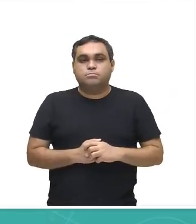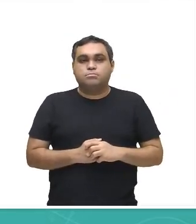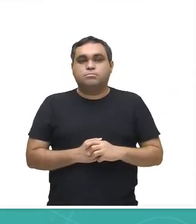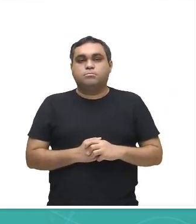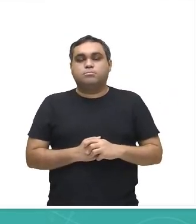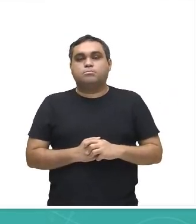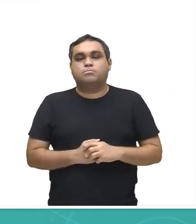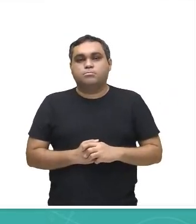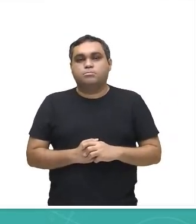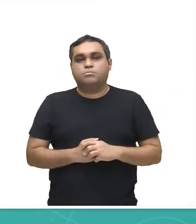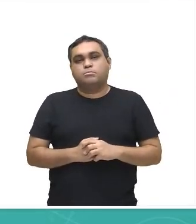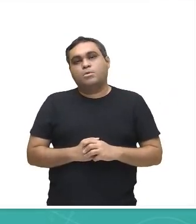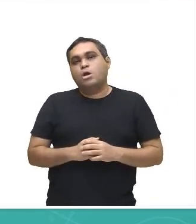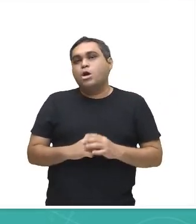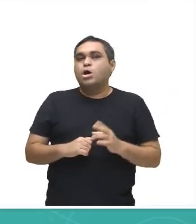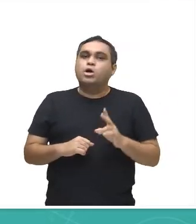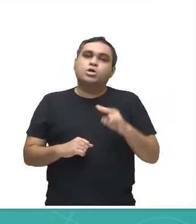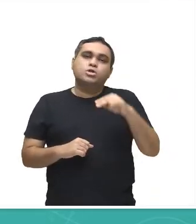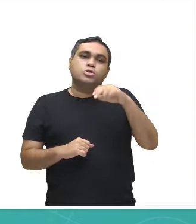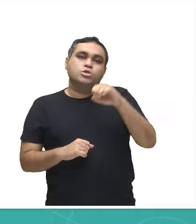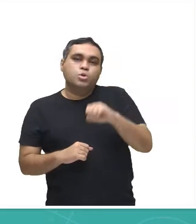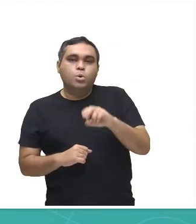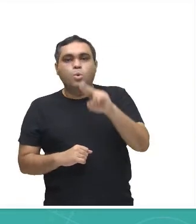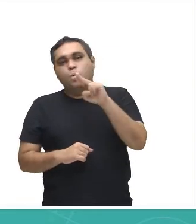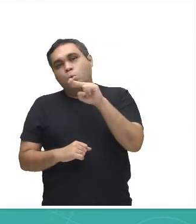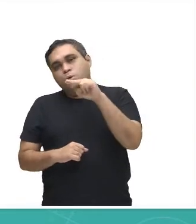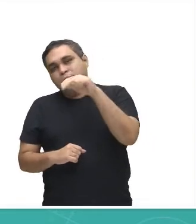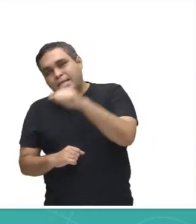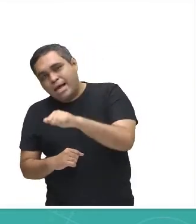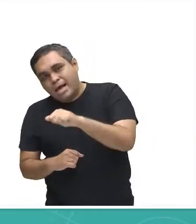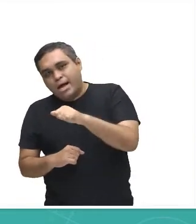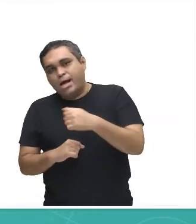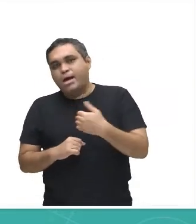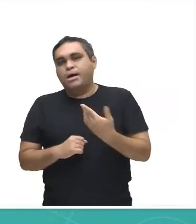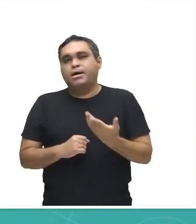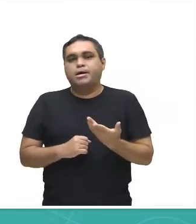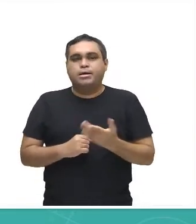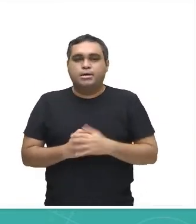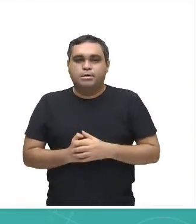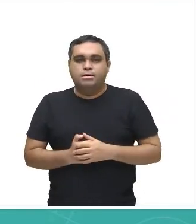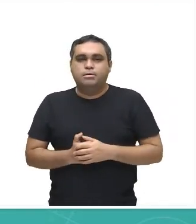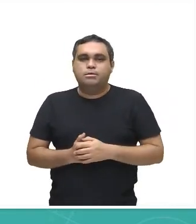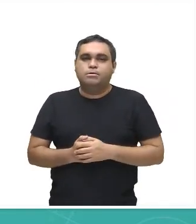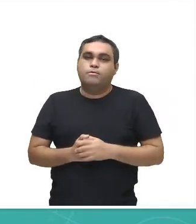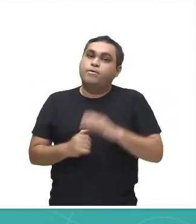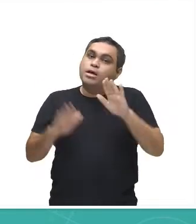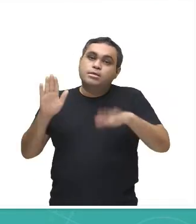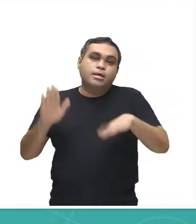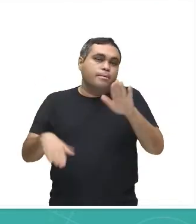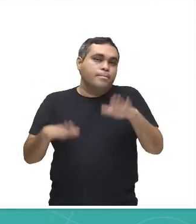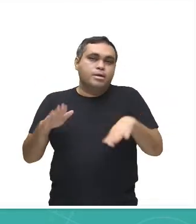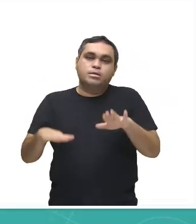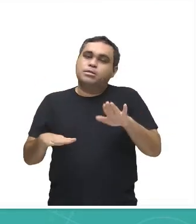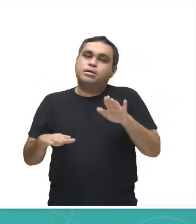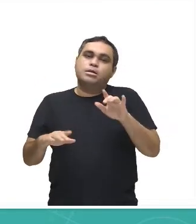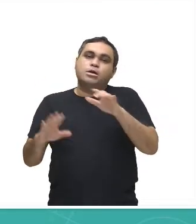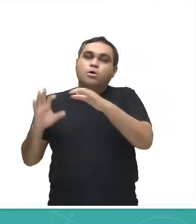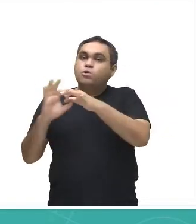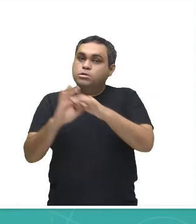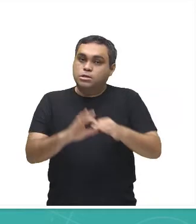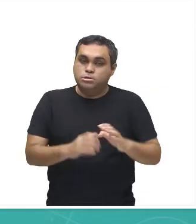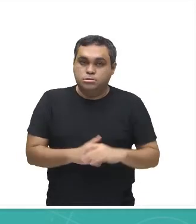usar uma palavra com ele, você vai usar, então, sobre, no, na, depende do que você está falando, tá? Mas, no